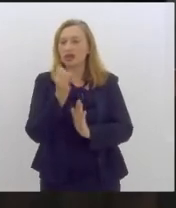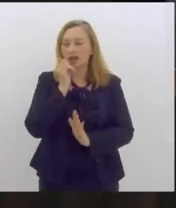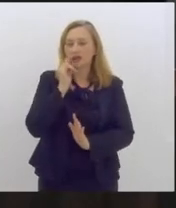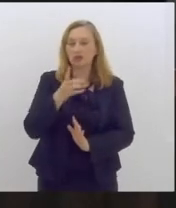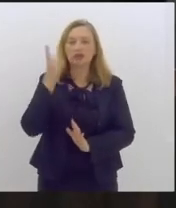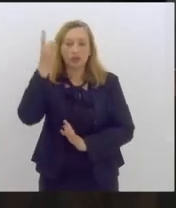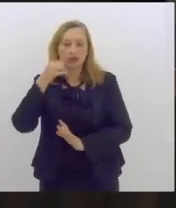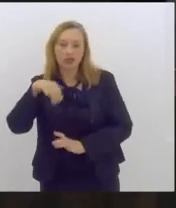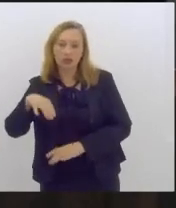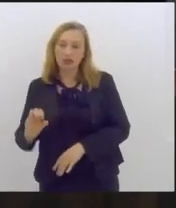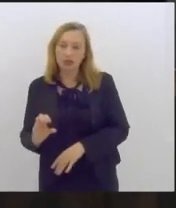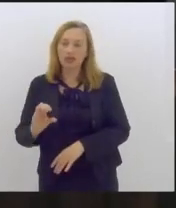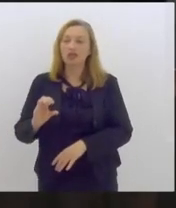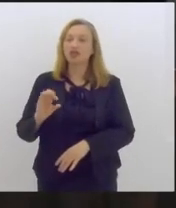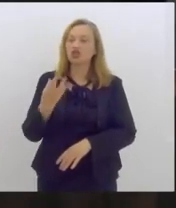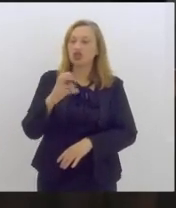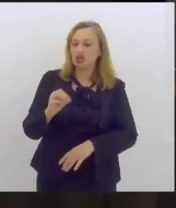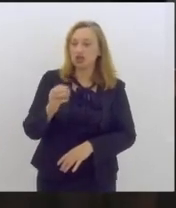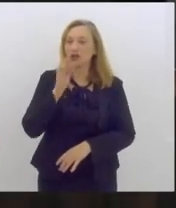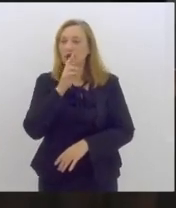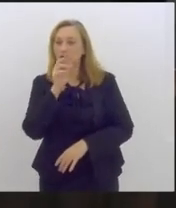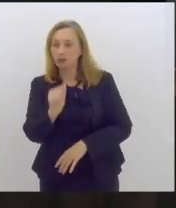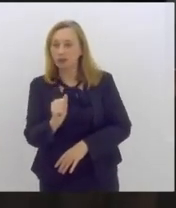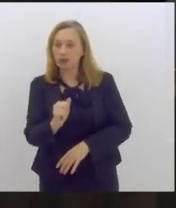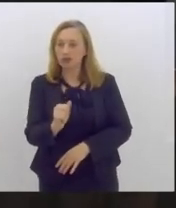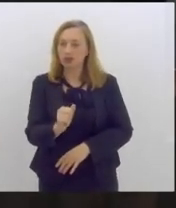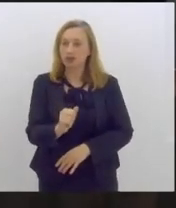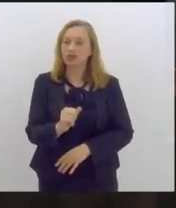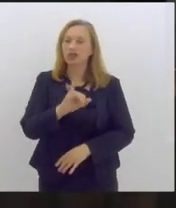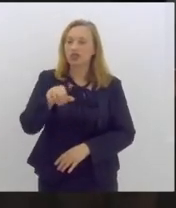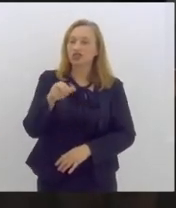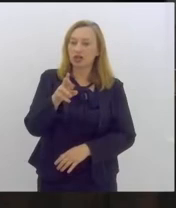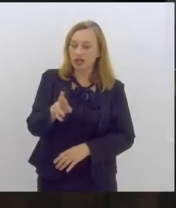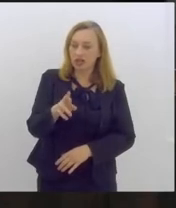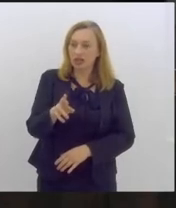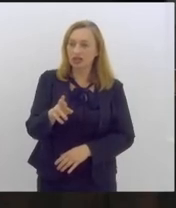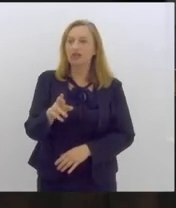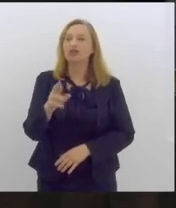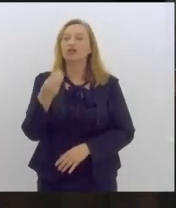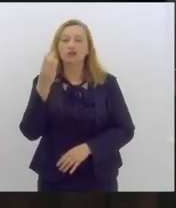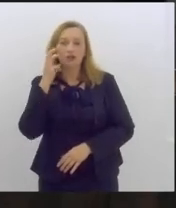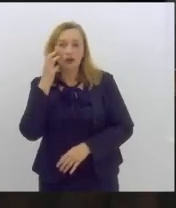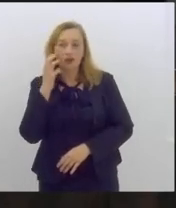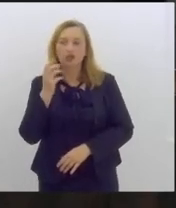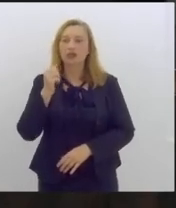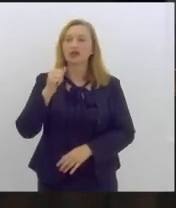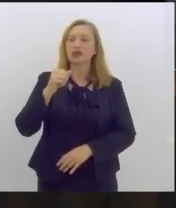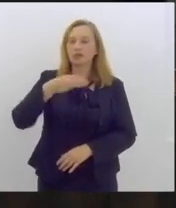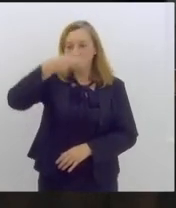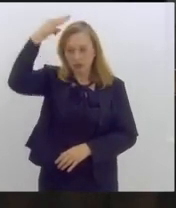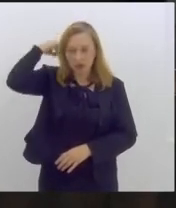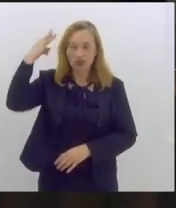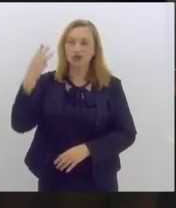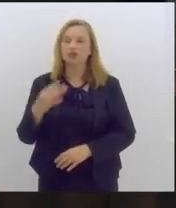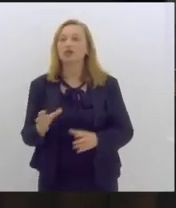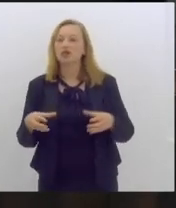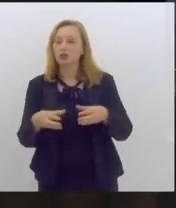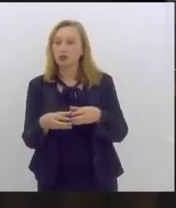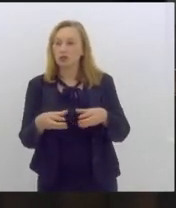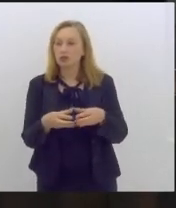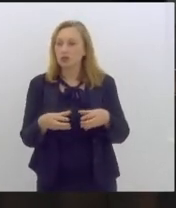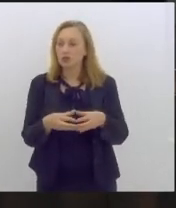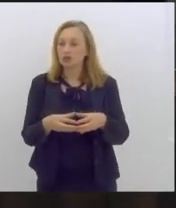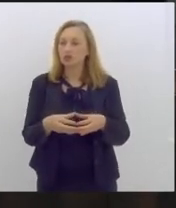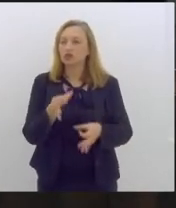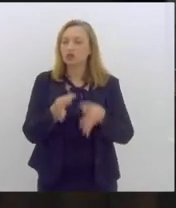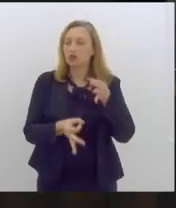deputado Carlos minc Chiquinho da Mangueira Rodrigo Amorim já Jari de Oliveira waldeck Carneiro e Márcio Pacheco perdendo de pareceres das comissões